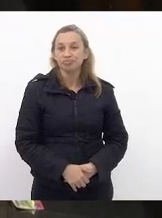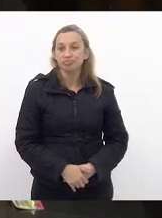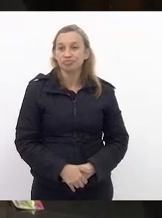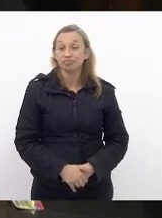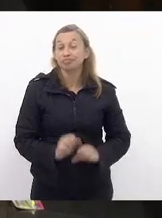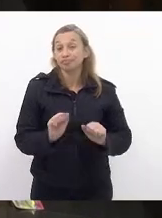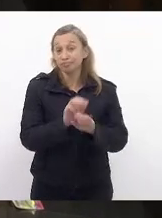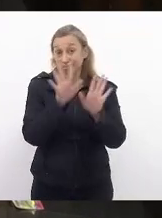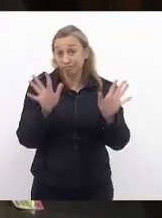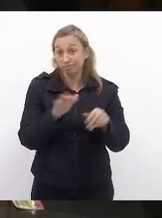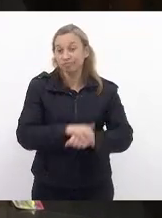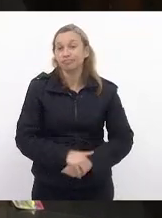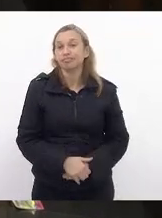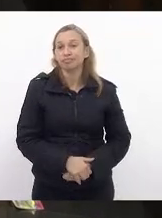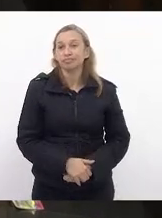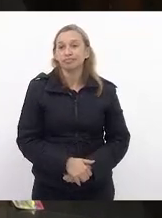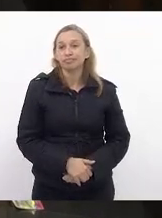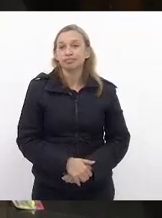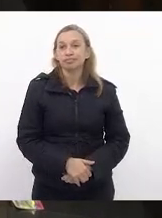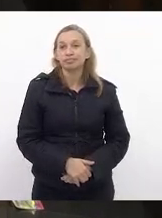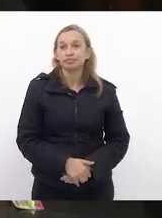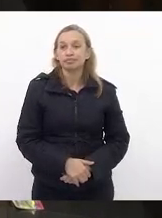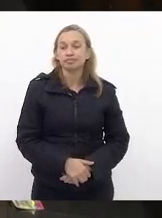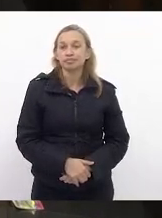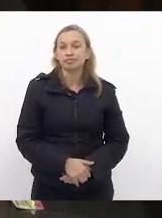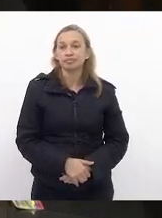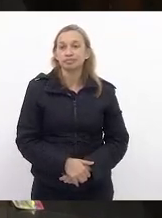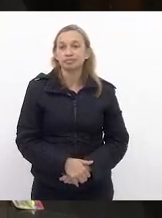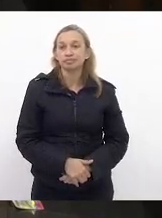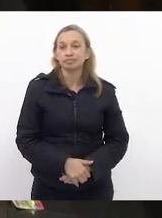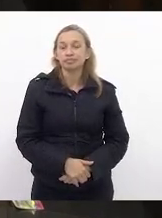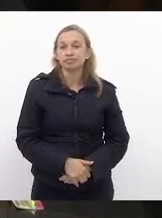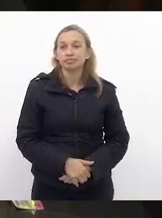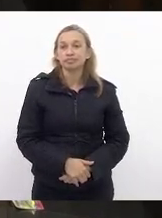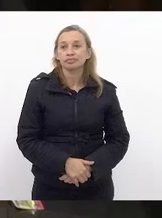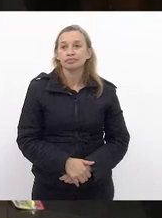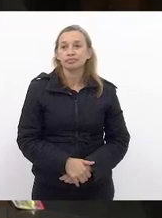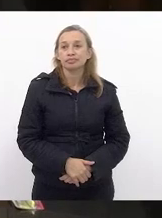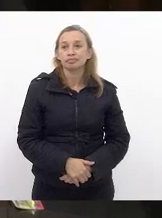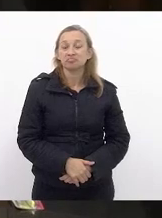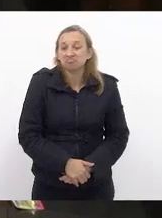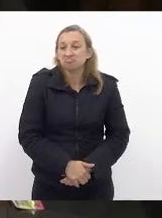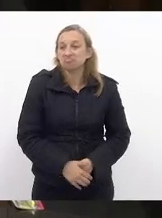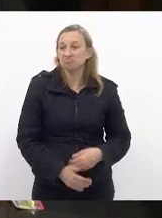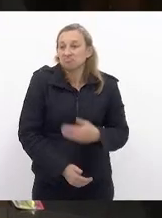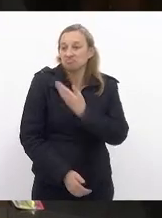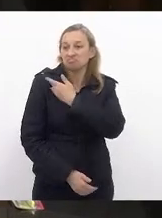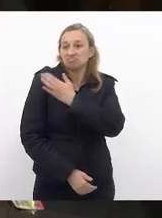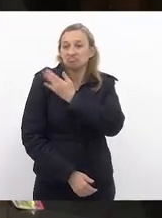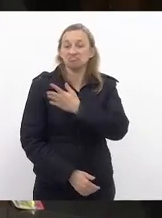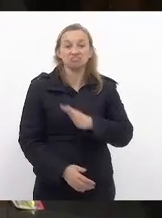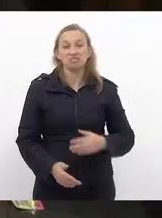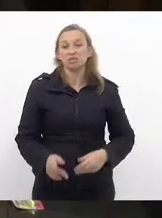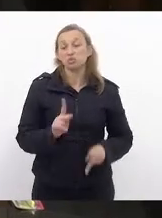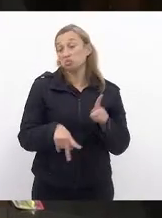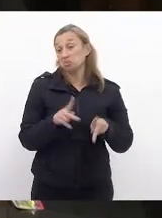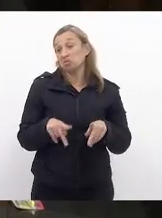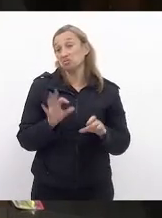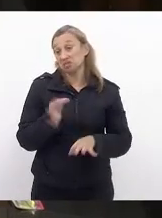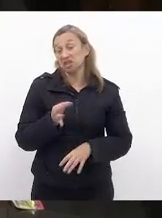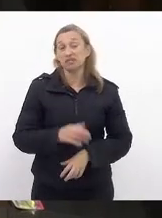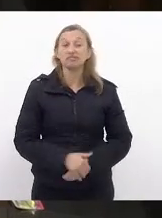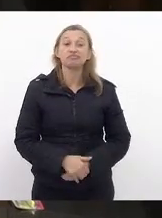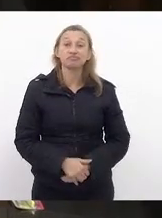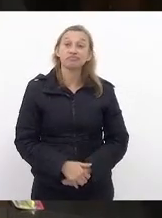E é claro o que ele e não está nem aí para a população é